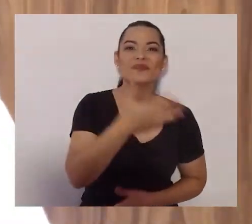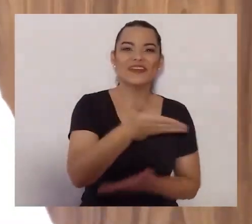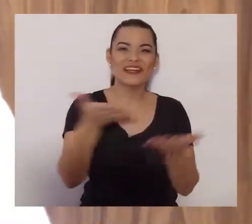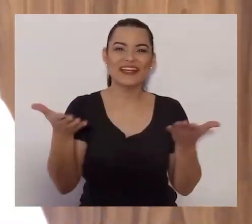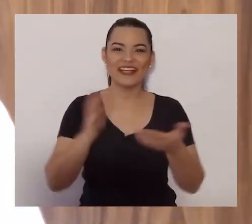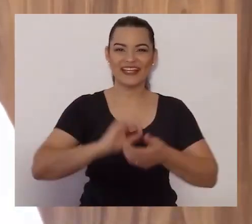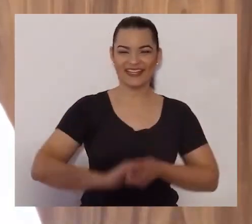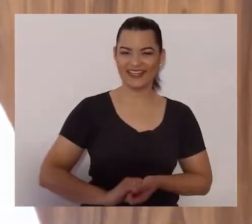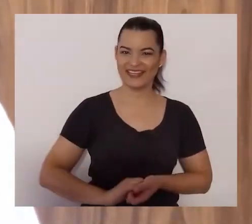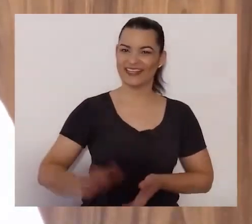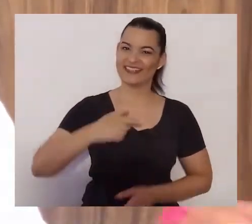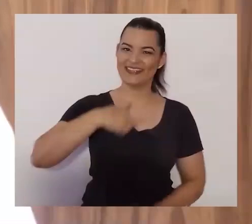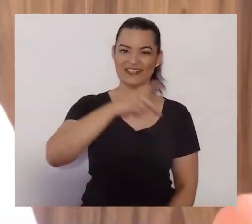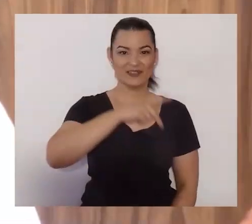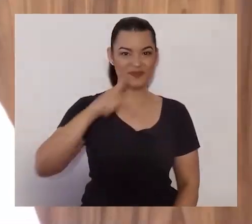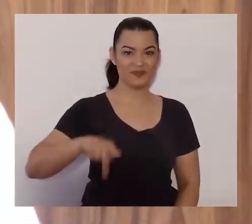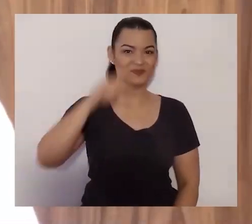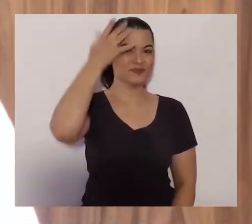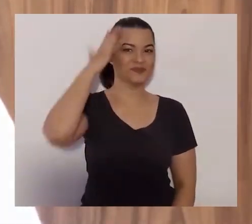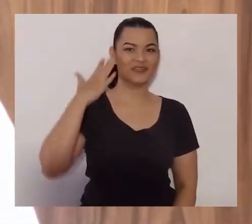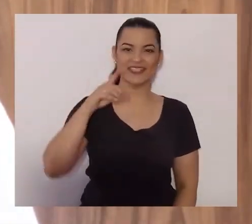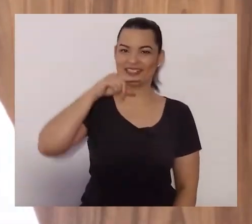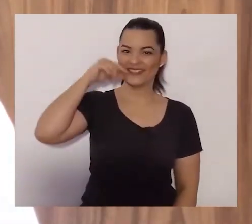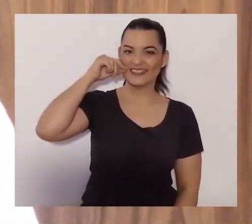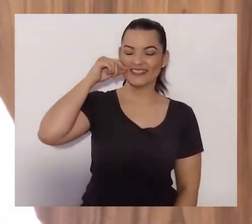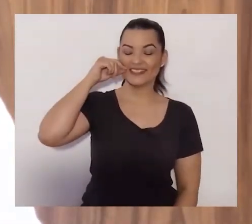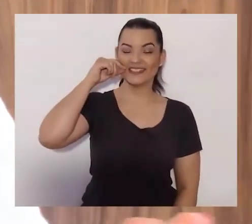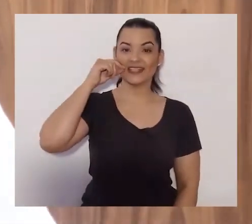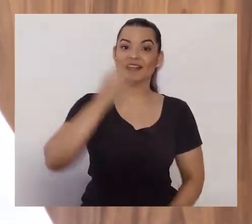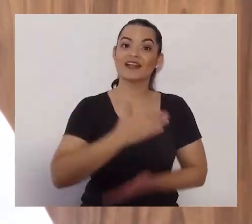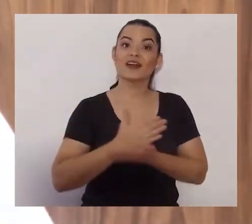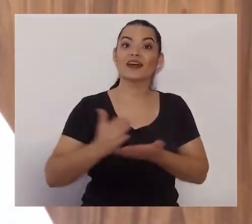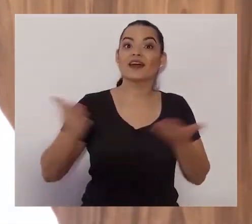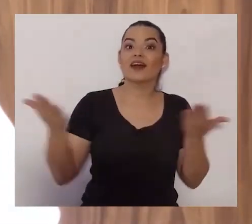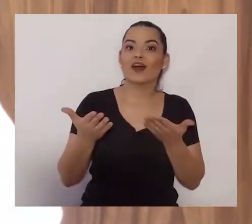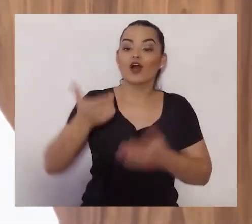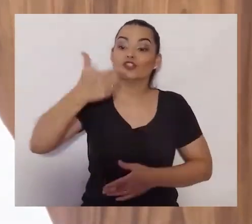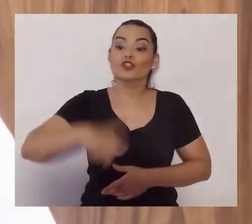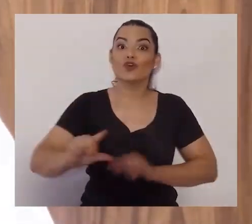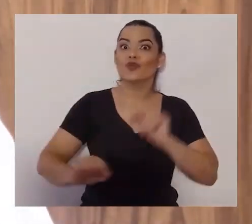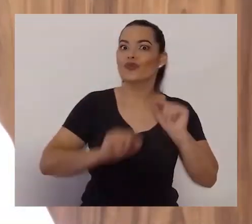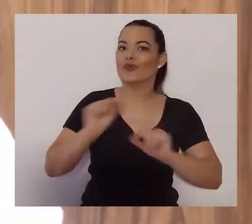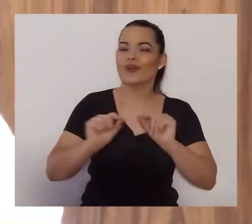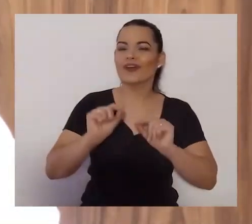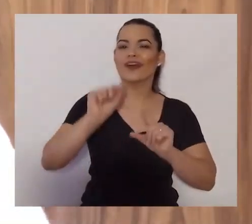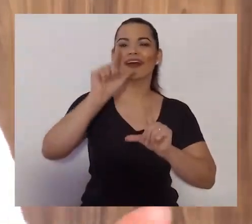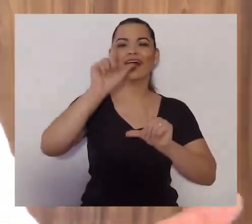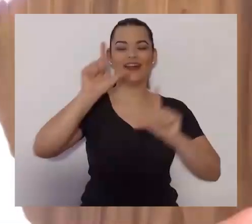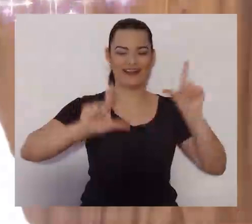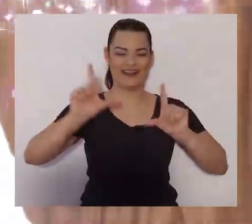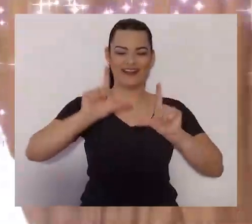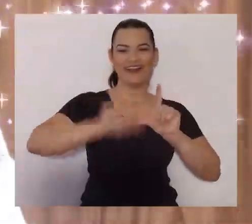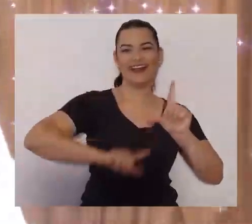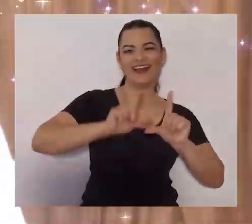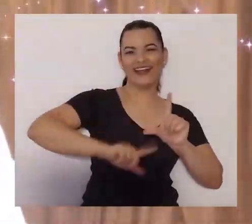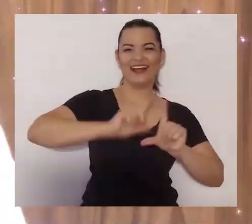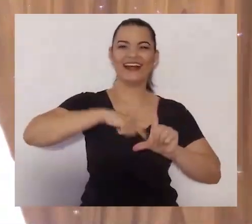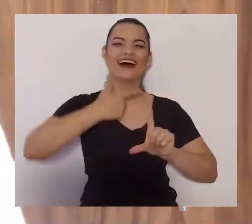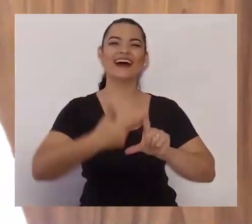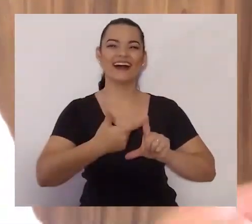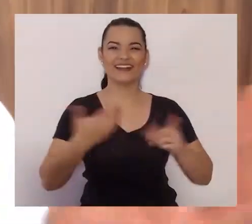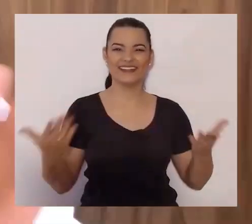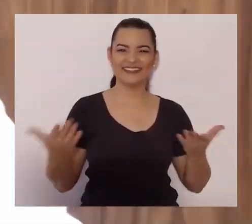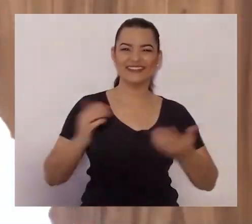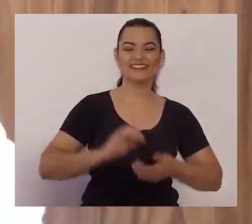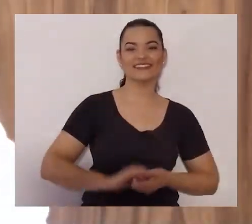crianças, tudo bem com vocês? Eu sou a professora Thalita e está começando mais um programa Além das